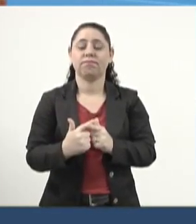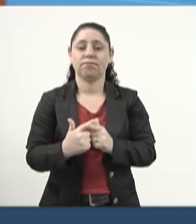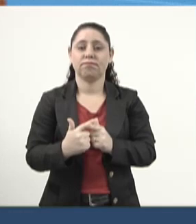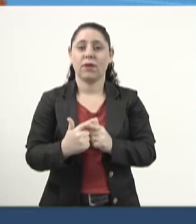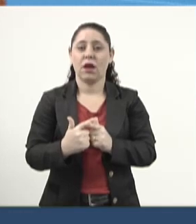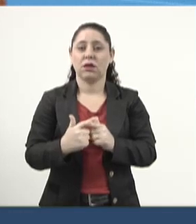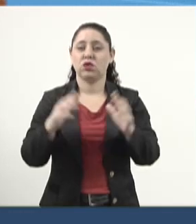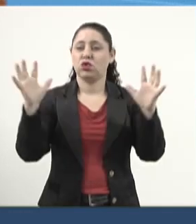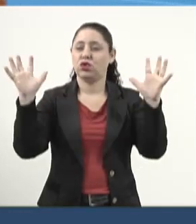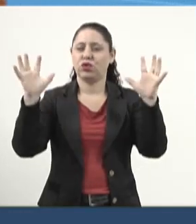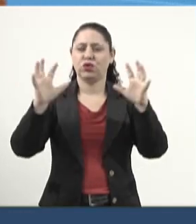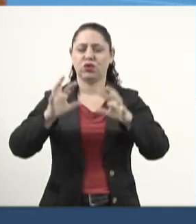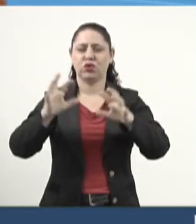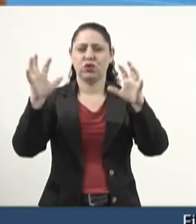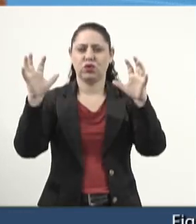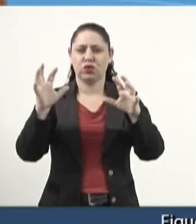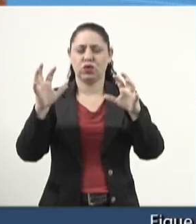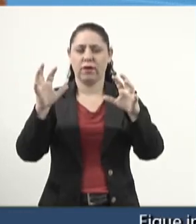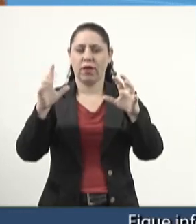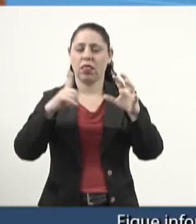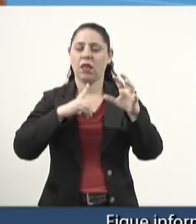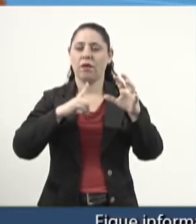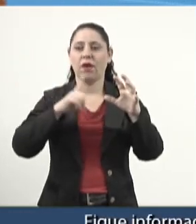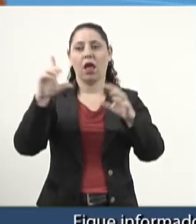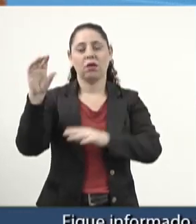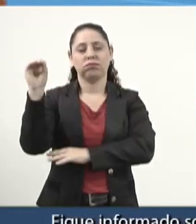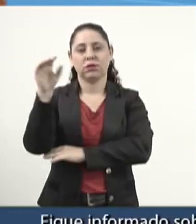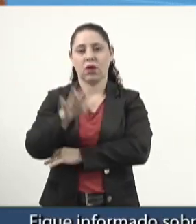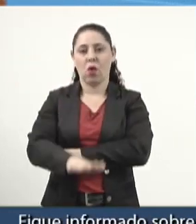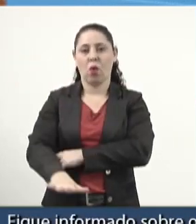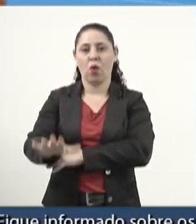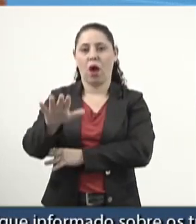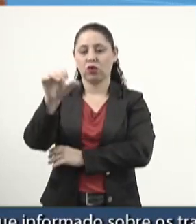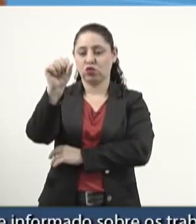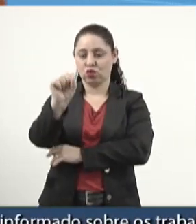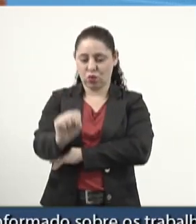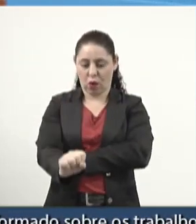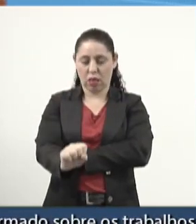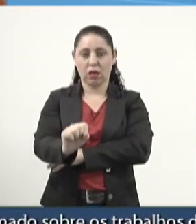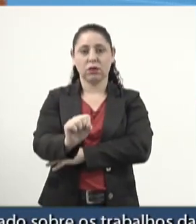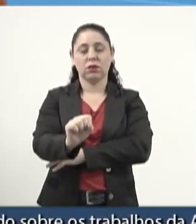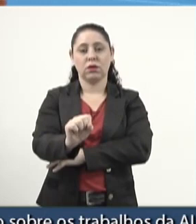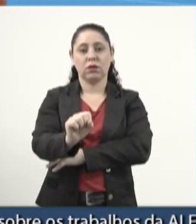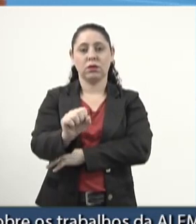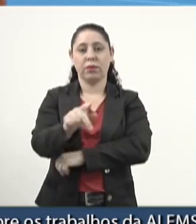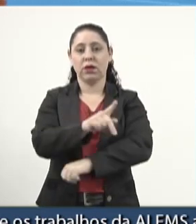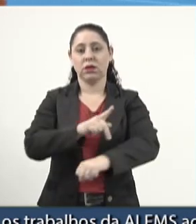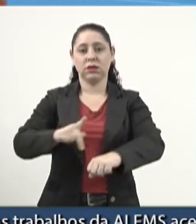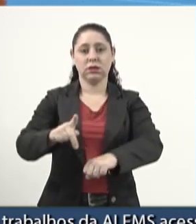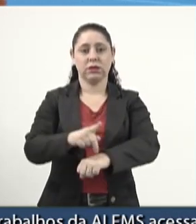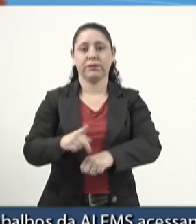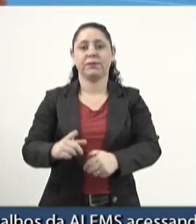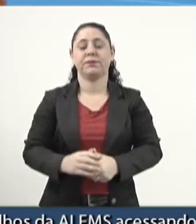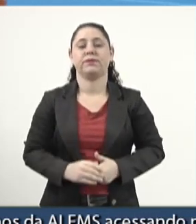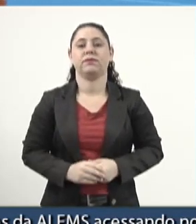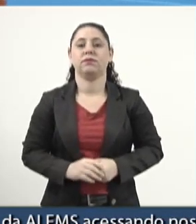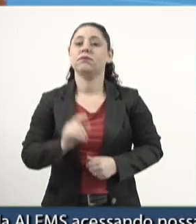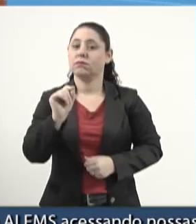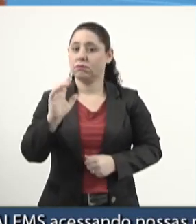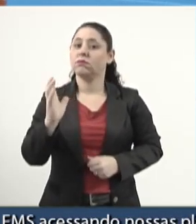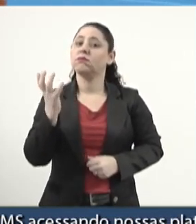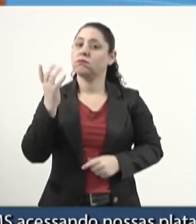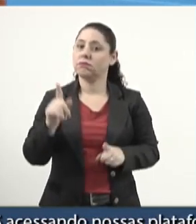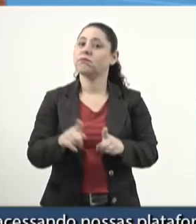do temporal que atingiu a região sul do nosso estado. Sem falar do que